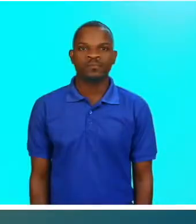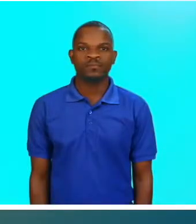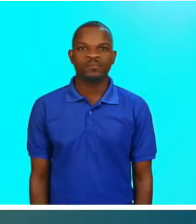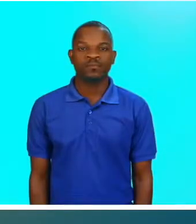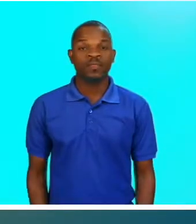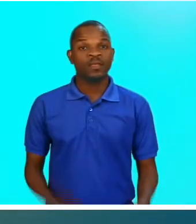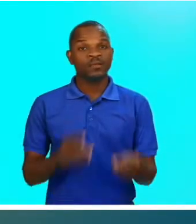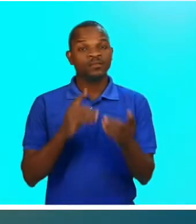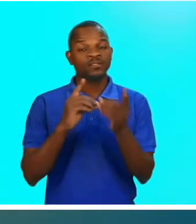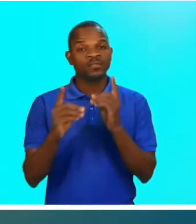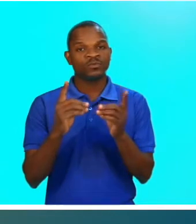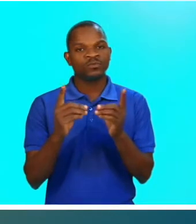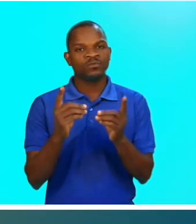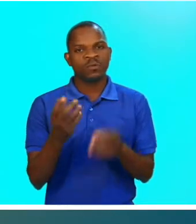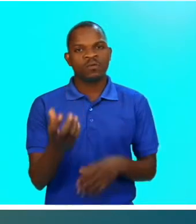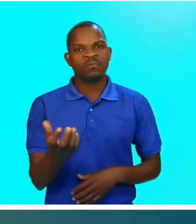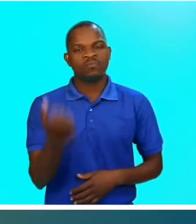Olá, diretora.